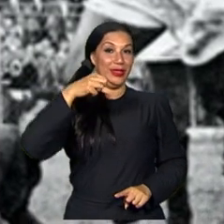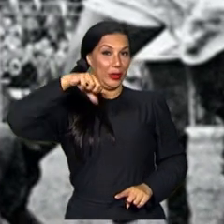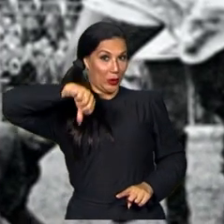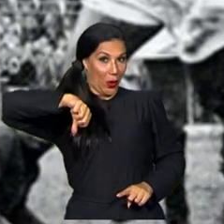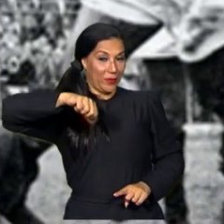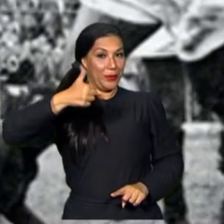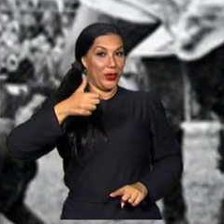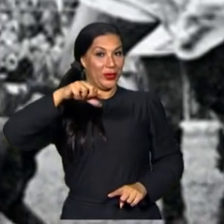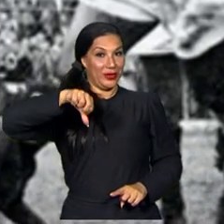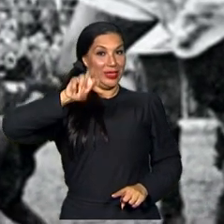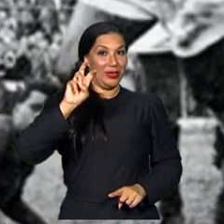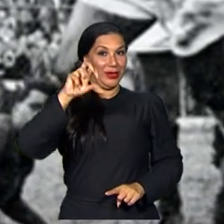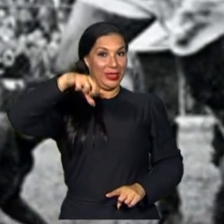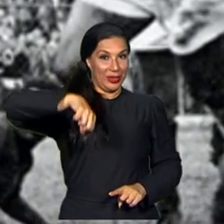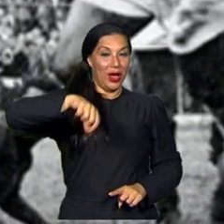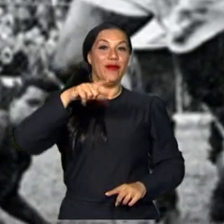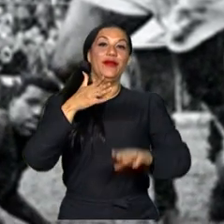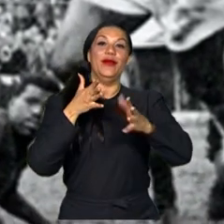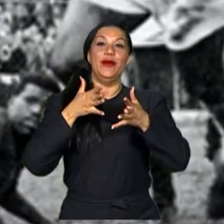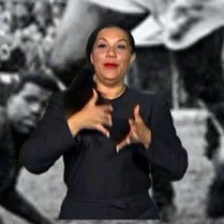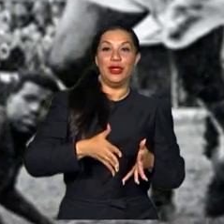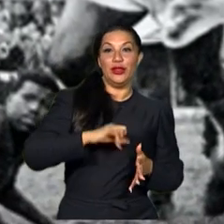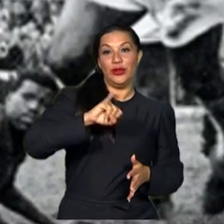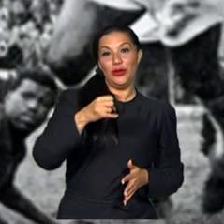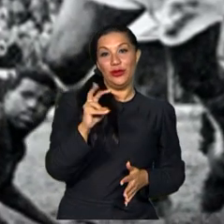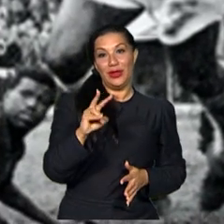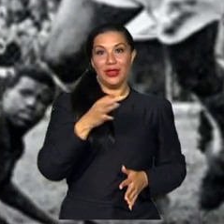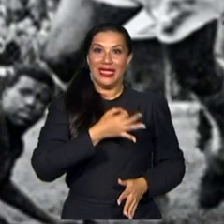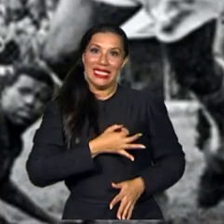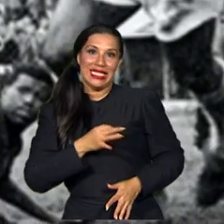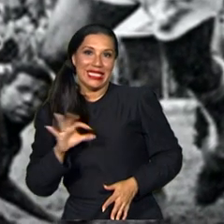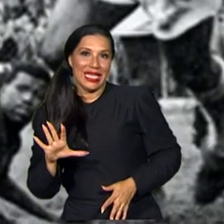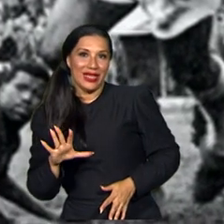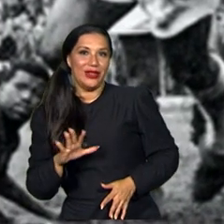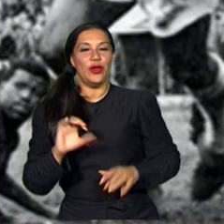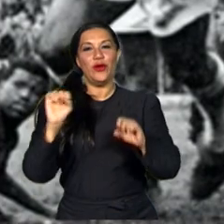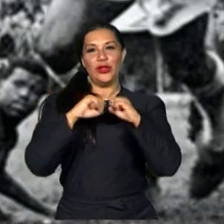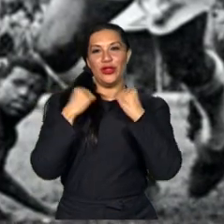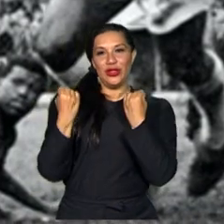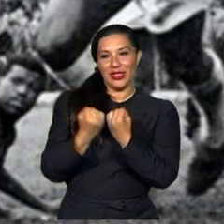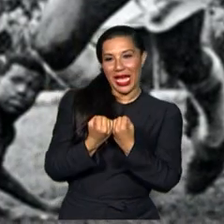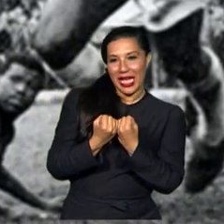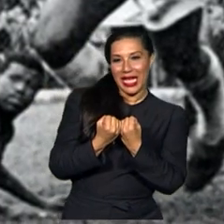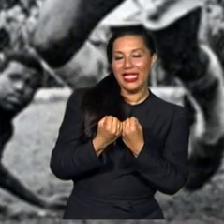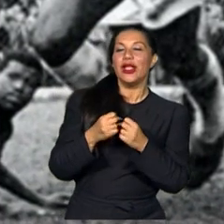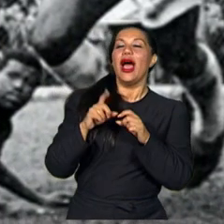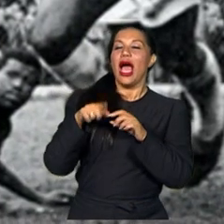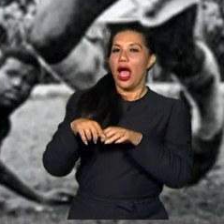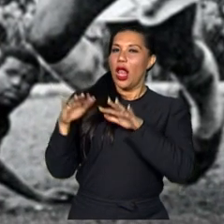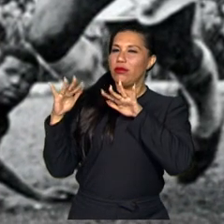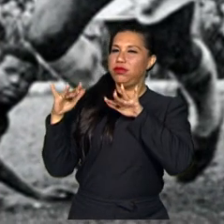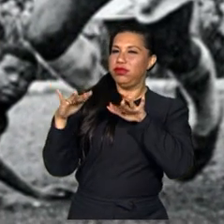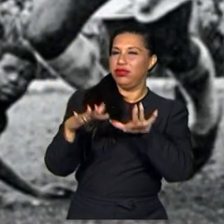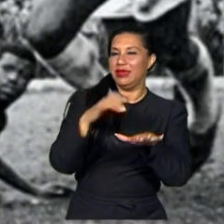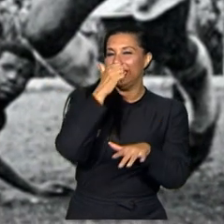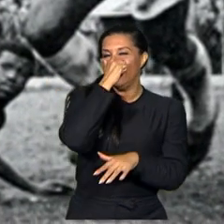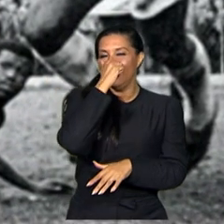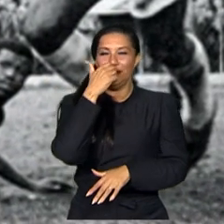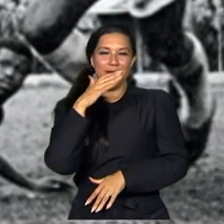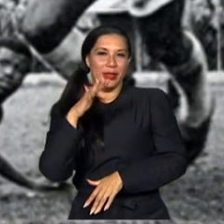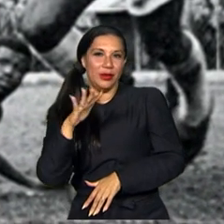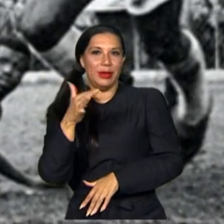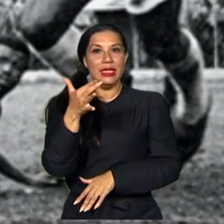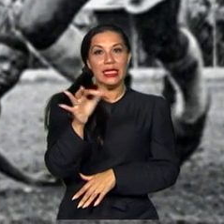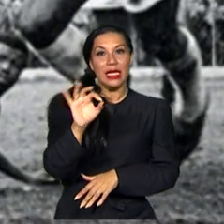1959. A partida era entre Juventus e Santos. Estádio Rodolfo Crespi lotado, com